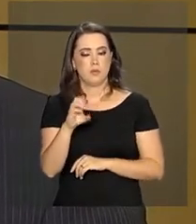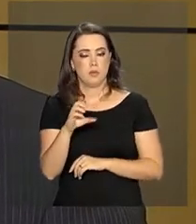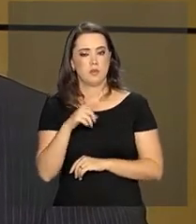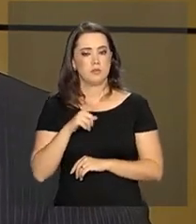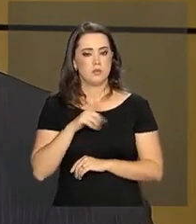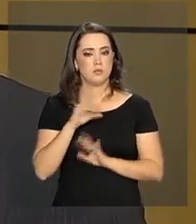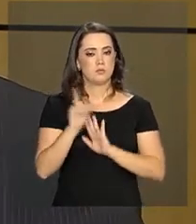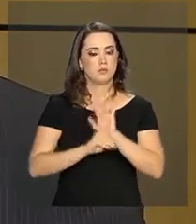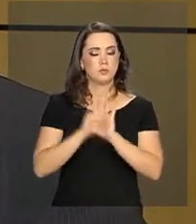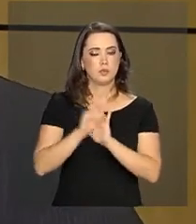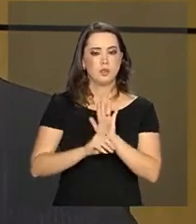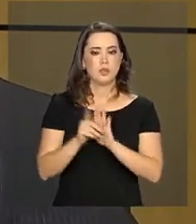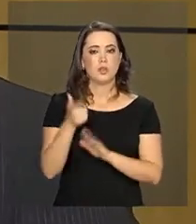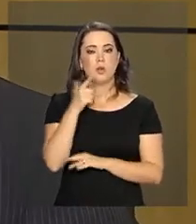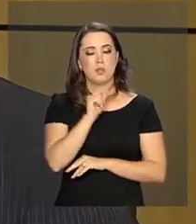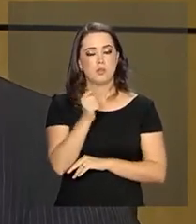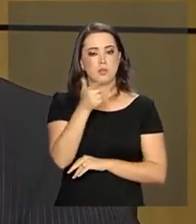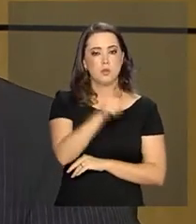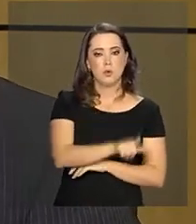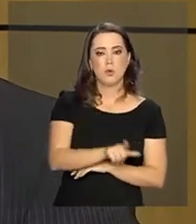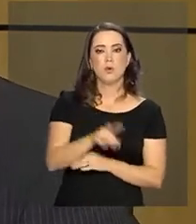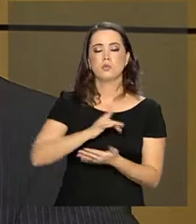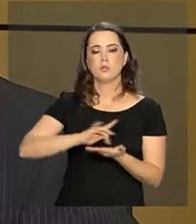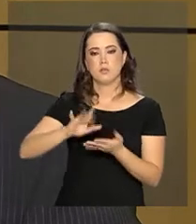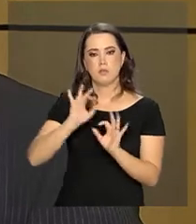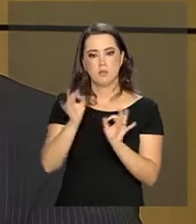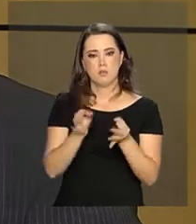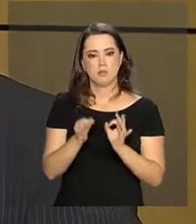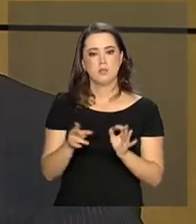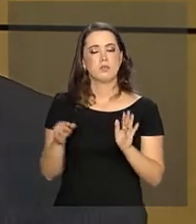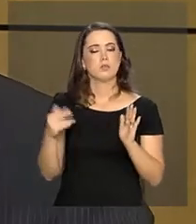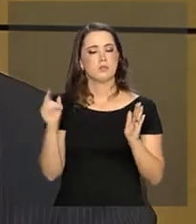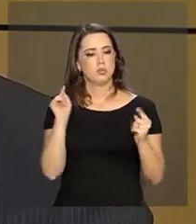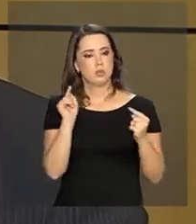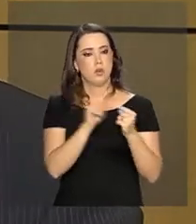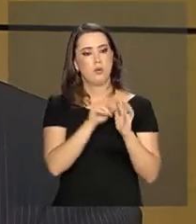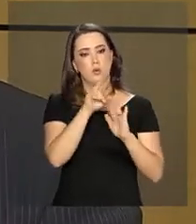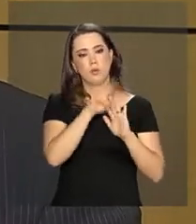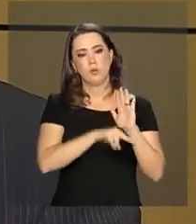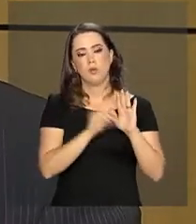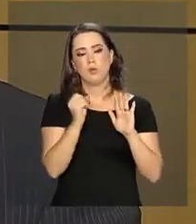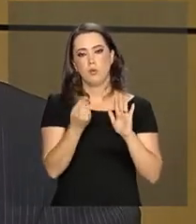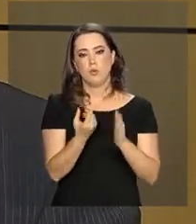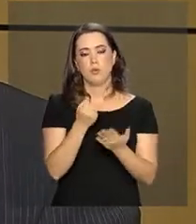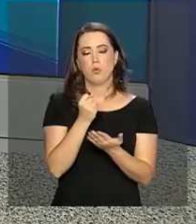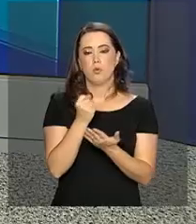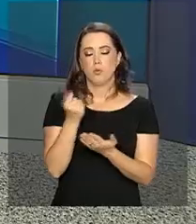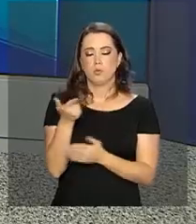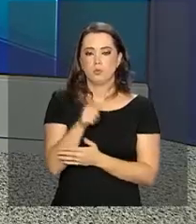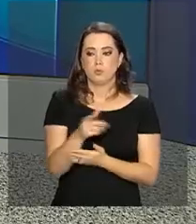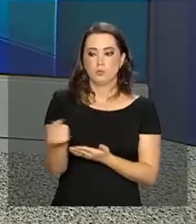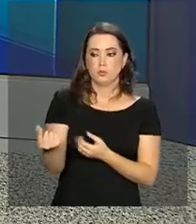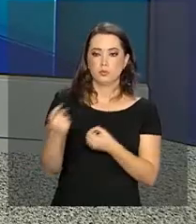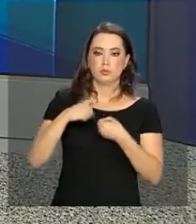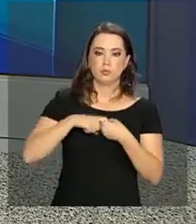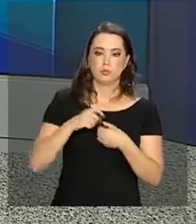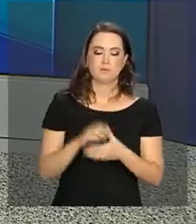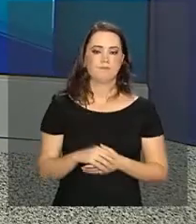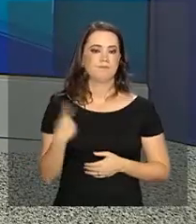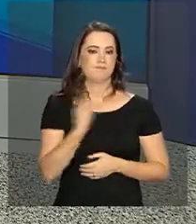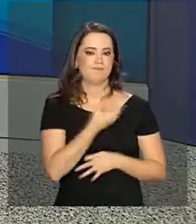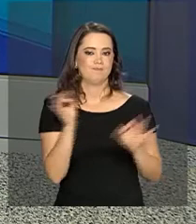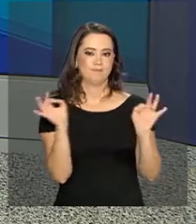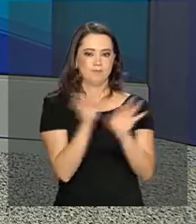direito de ou obter um equipamento que seja regular, de acordo com a legislação brasileira, ou obter o ressarcimento do valor. Nós